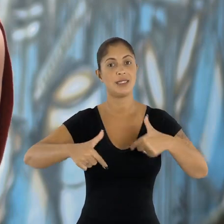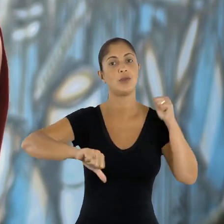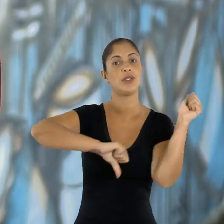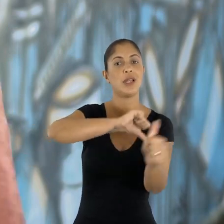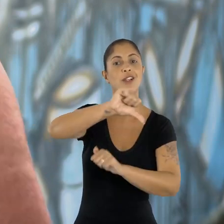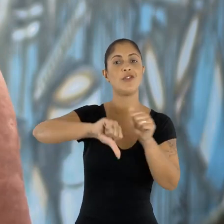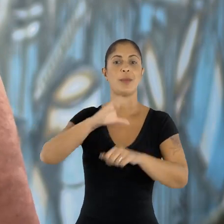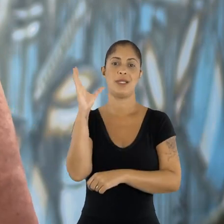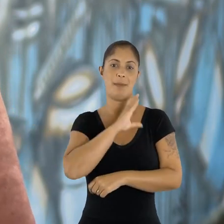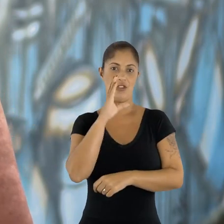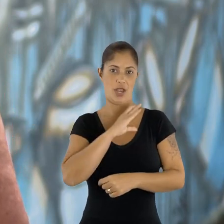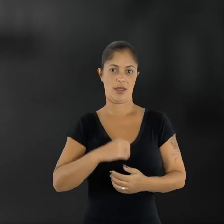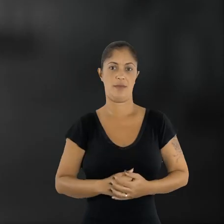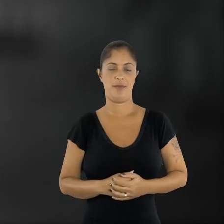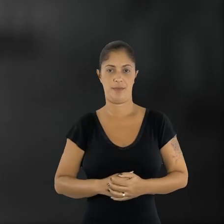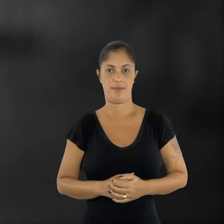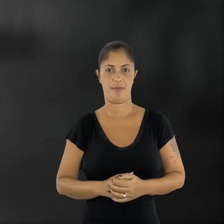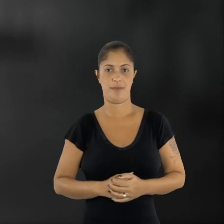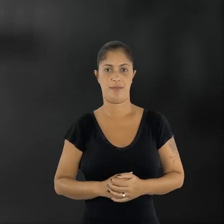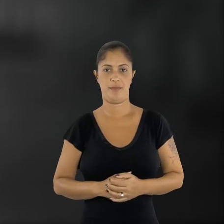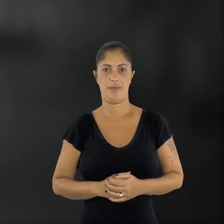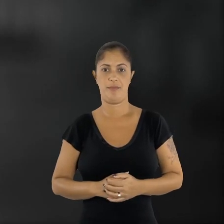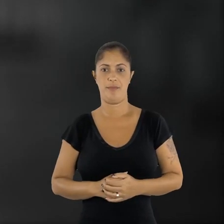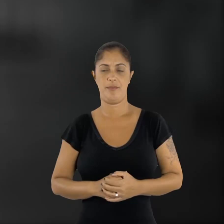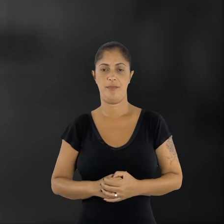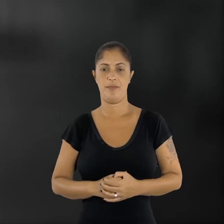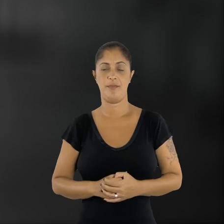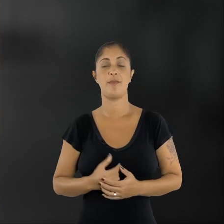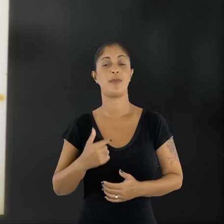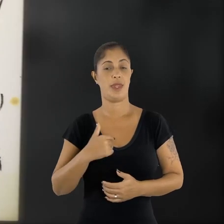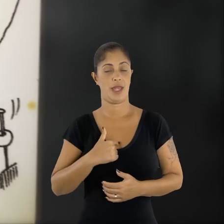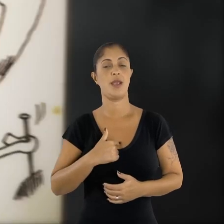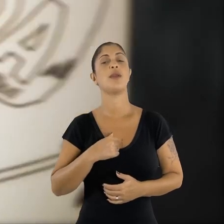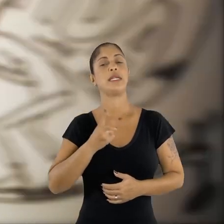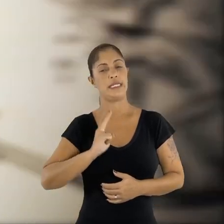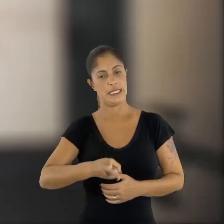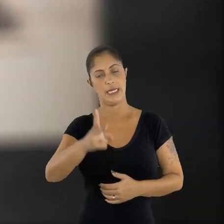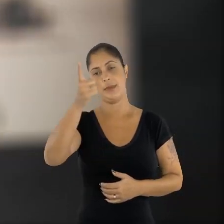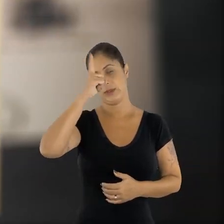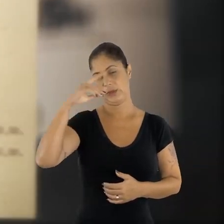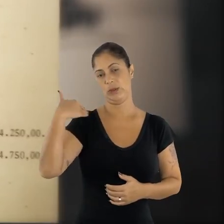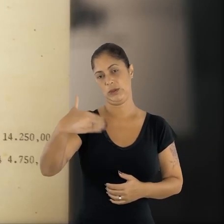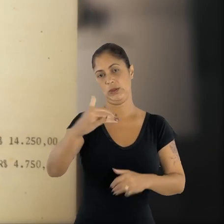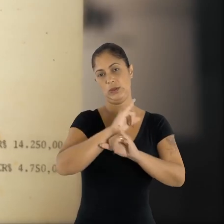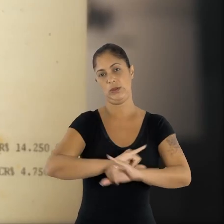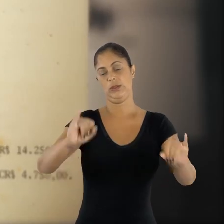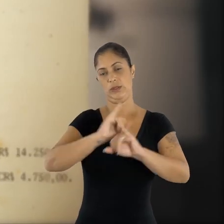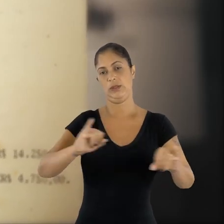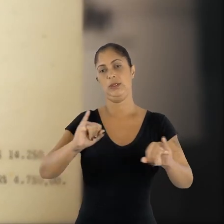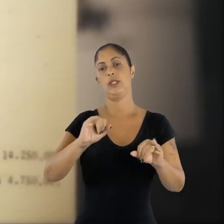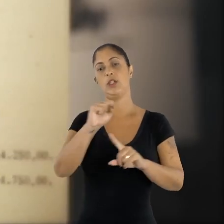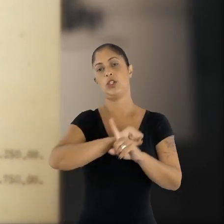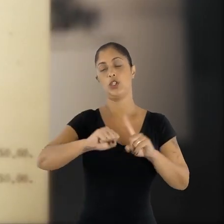de transformação imediata. Desenho um homem com uma pedra enorme nas costas. Na pedra, custo de vida. Recortávamos diariamente as notícias da